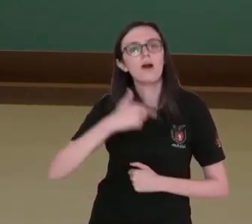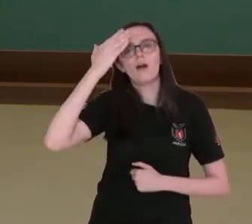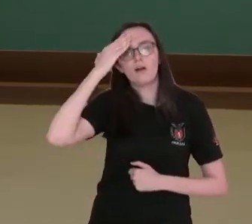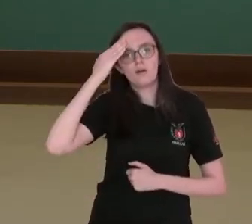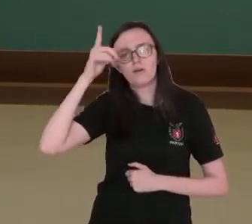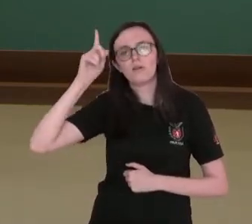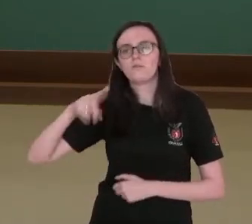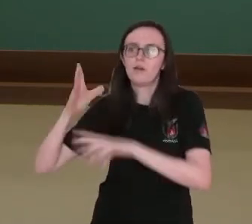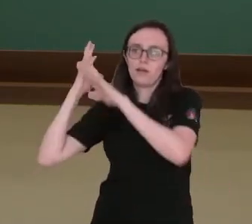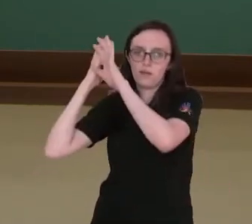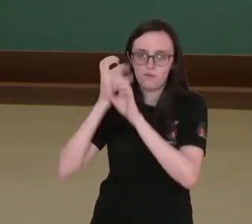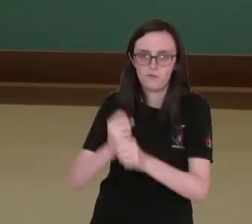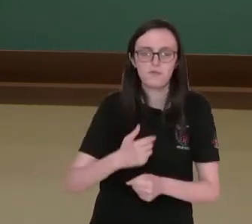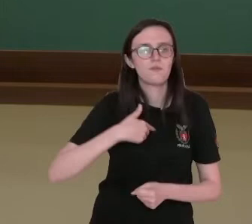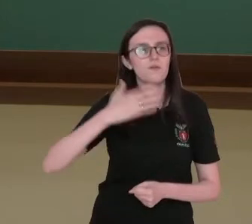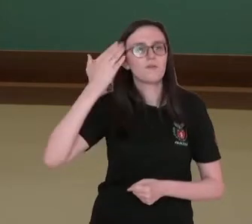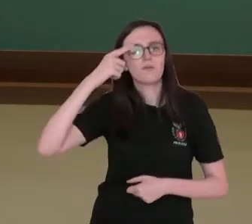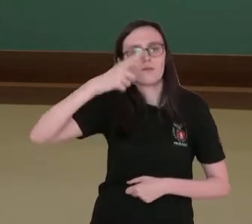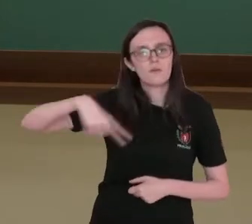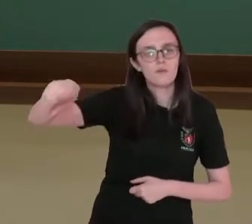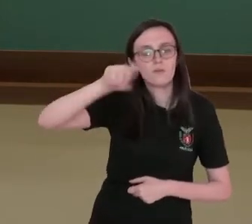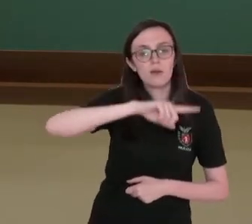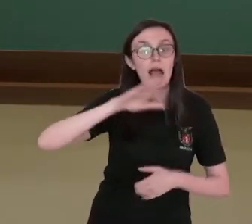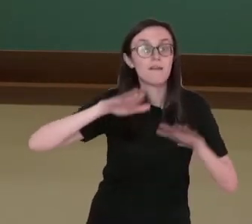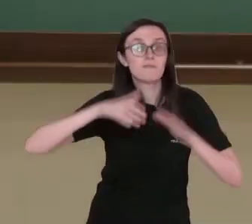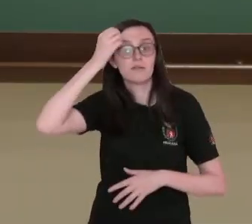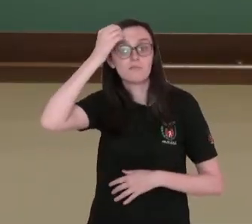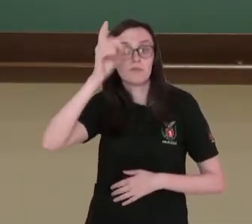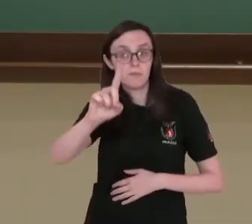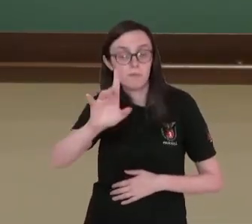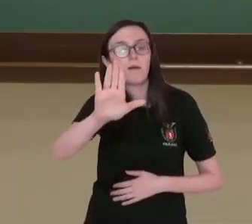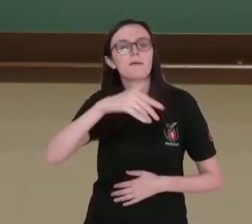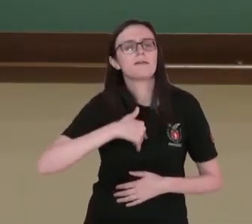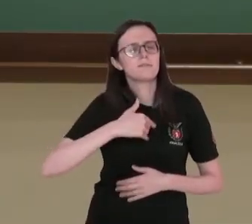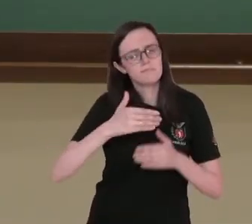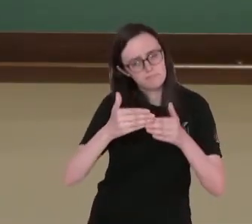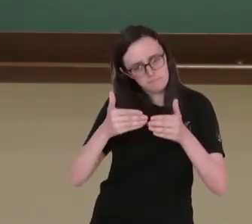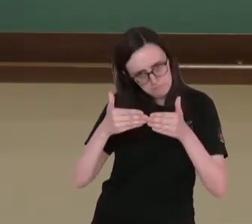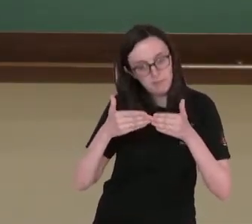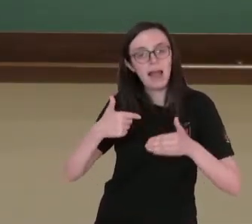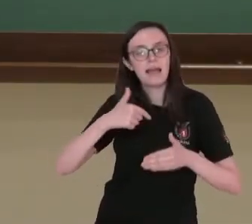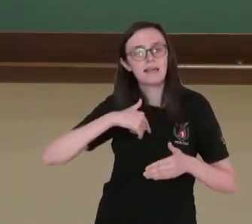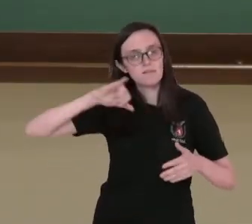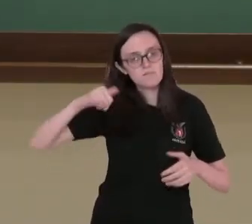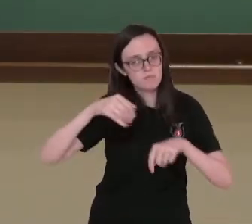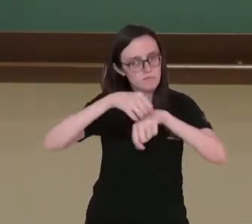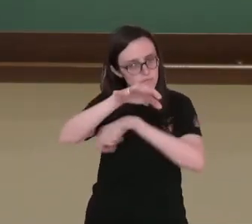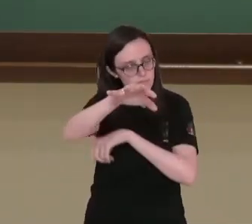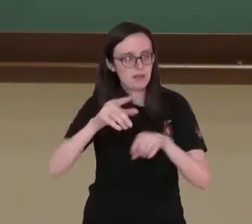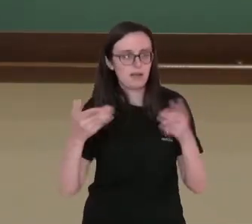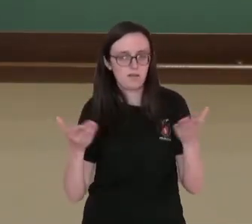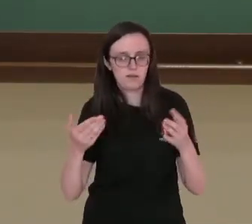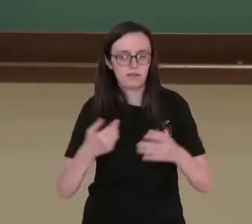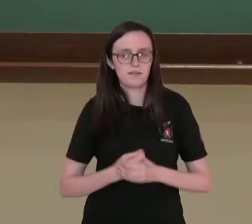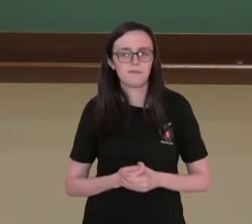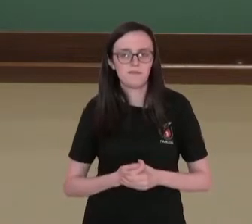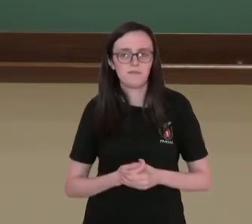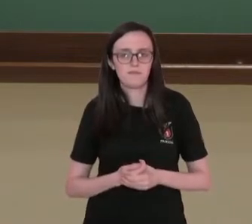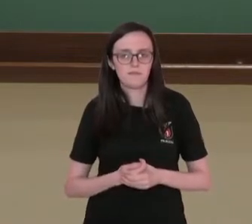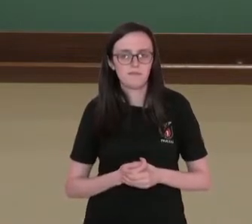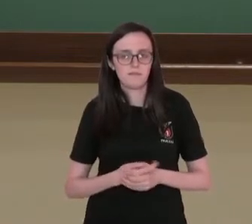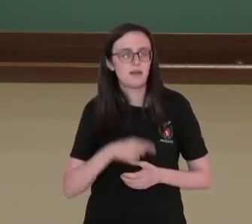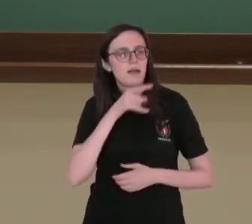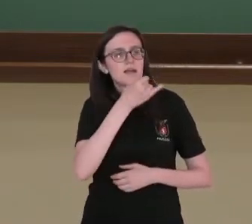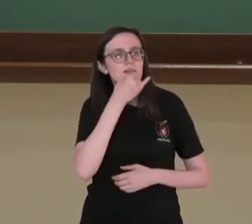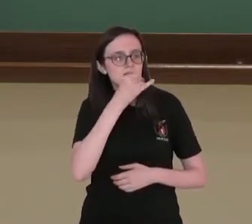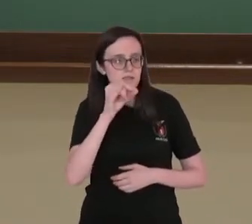revisão e eu sei que muitos de vocês não lembram. Então, me permitam fazer isso aqui. Ó. A energia potencial gravitacional